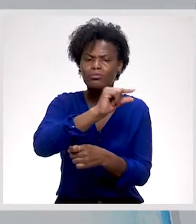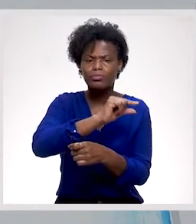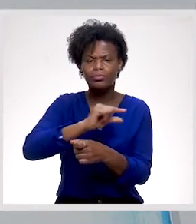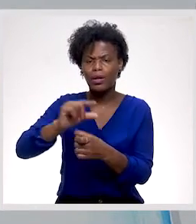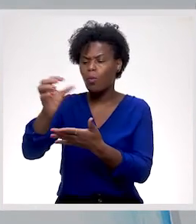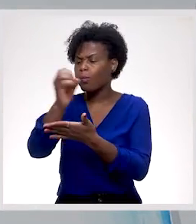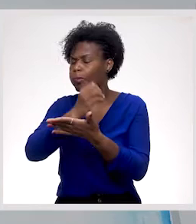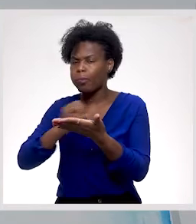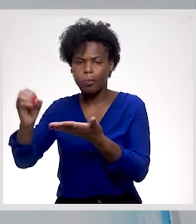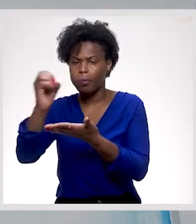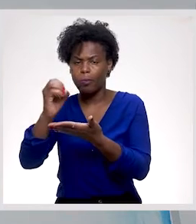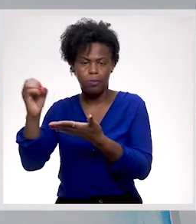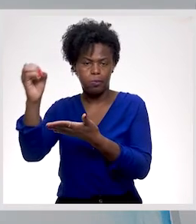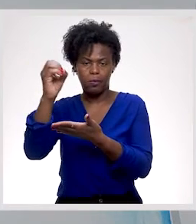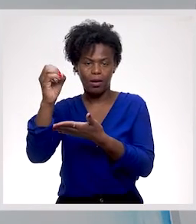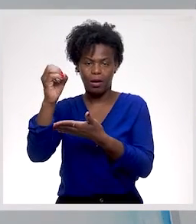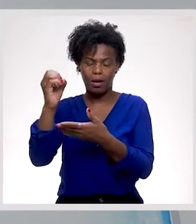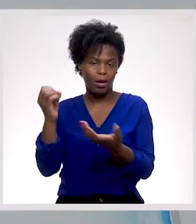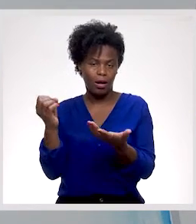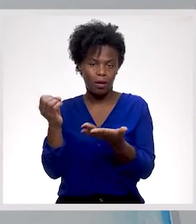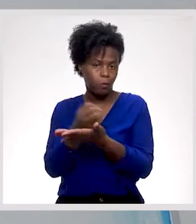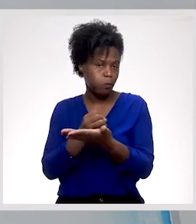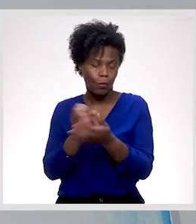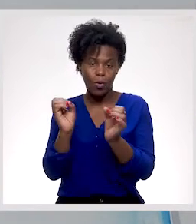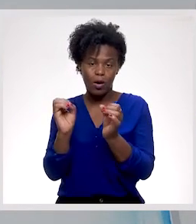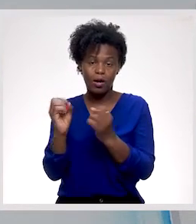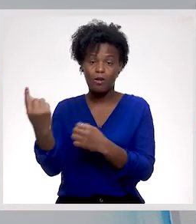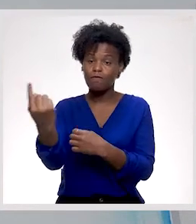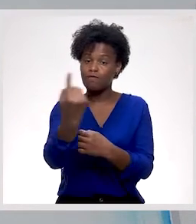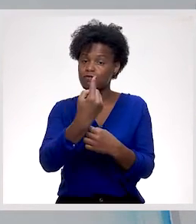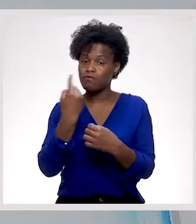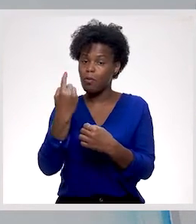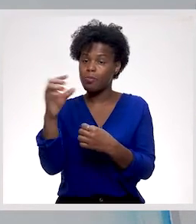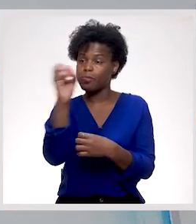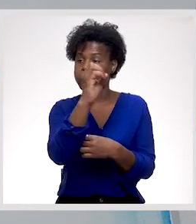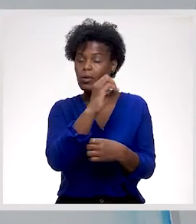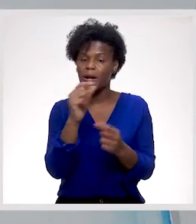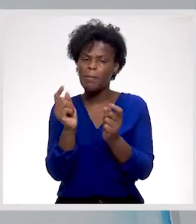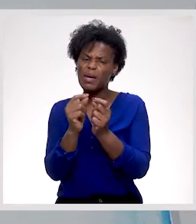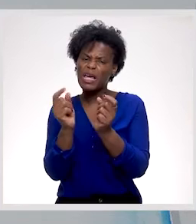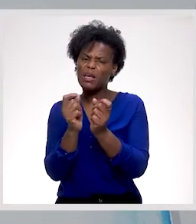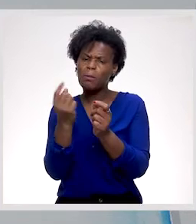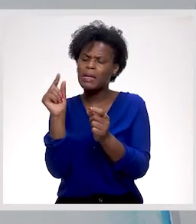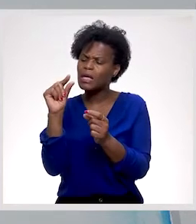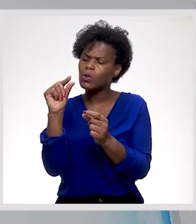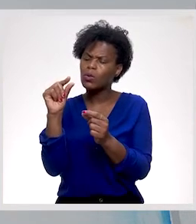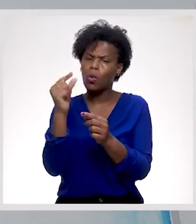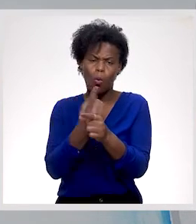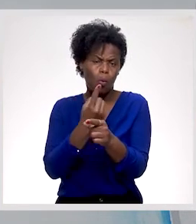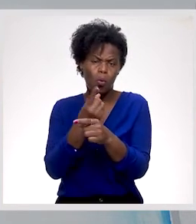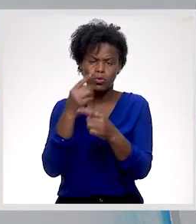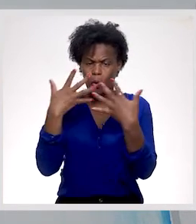o espaço à volta da sua órbita de pequenos objetos, de pequenos corpos